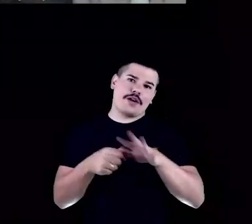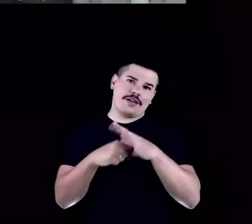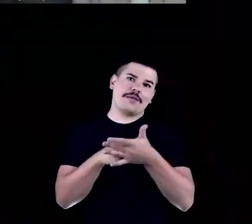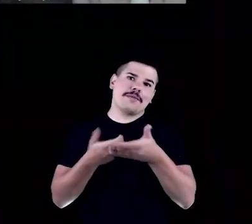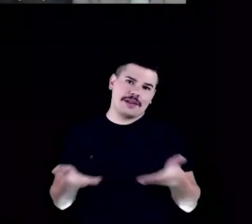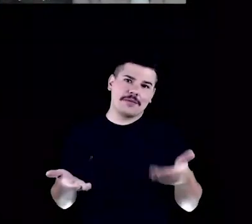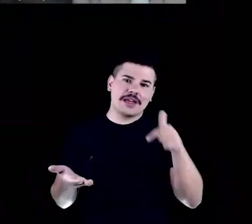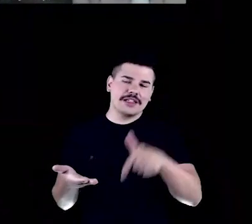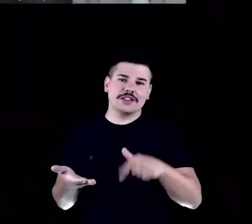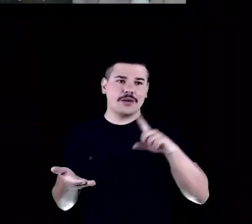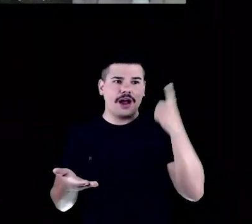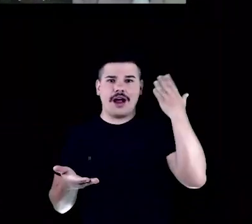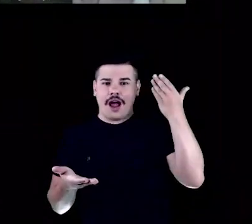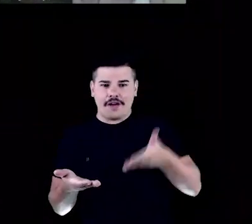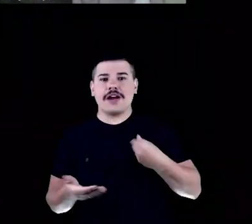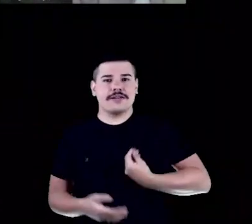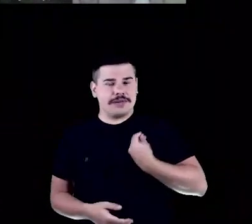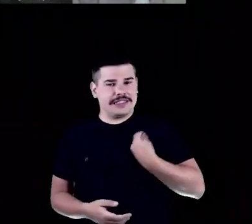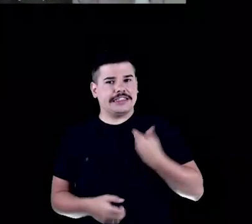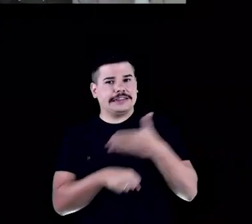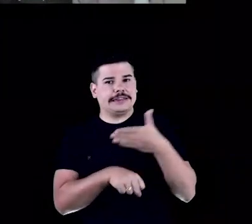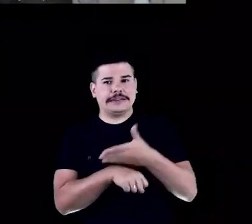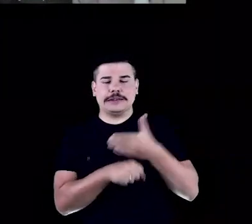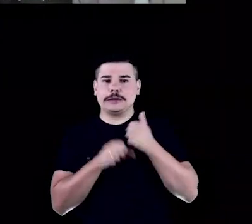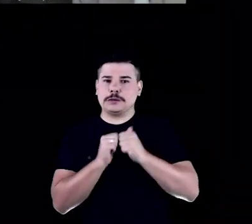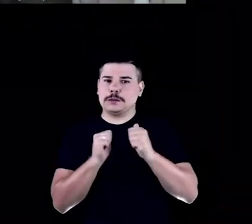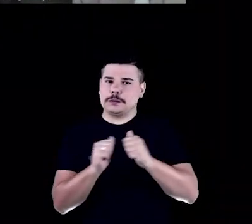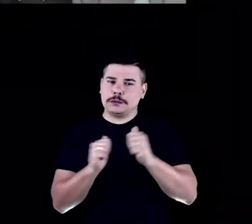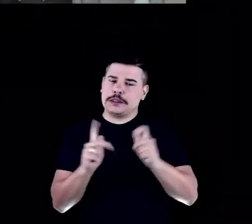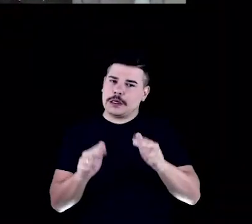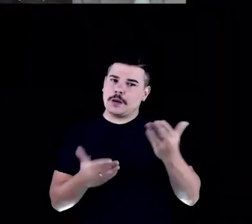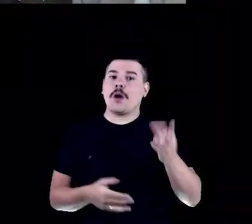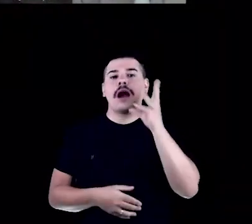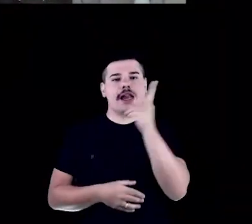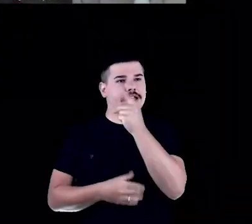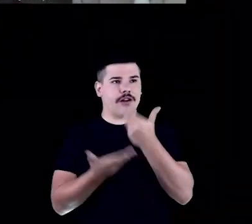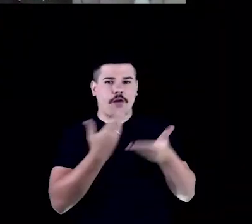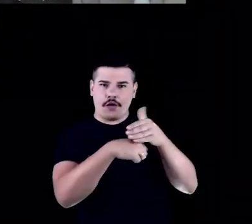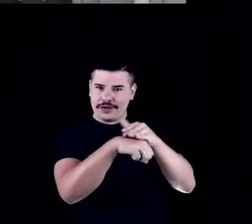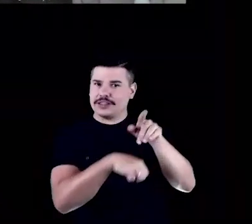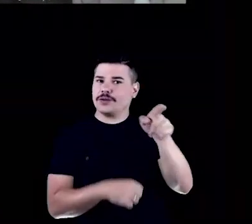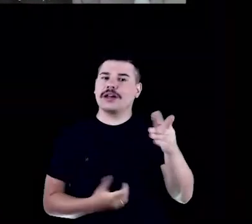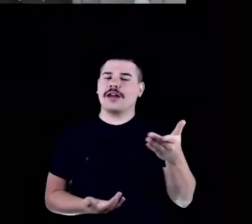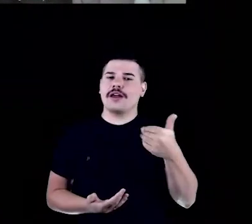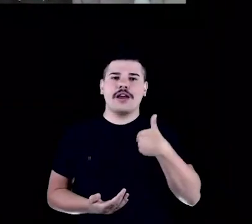que vai ficar muito presente, né? Eu tendo a ler, assim, que uma das coisas